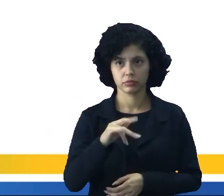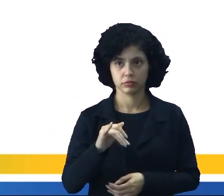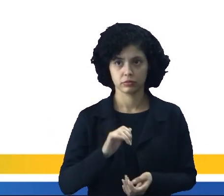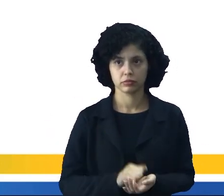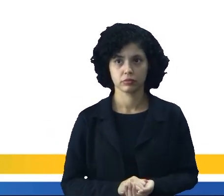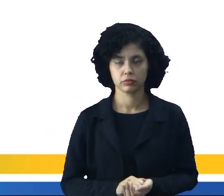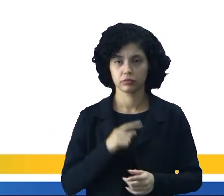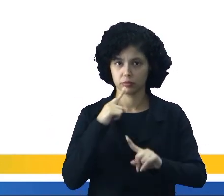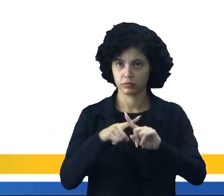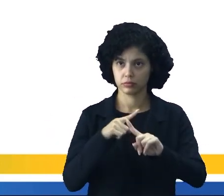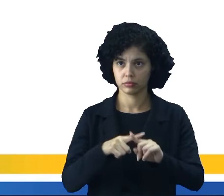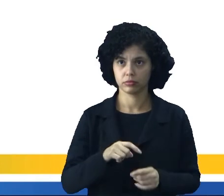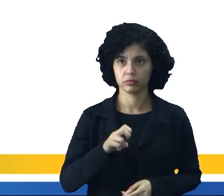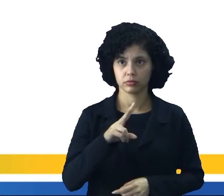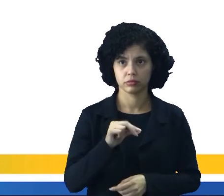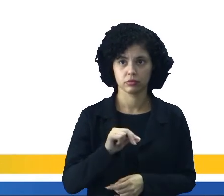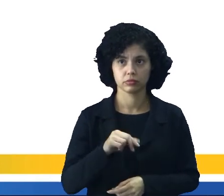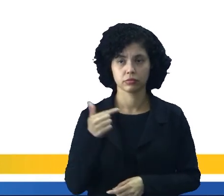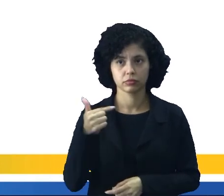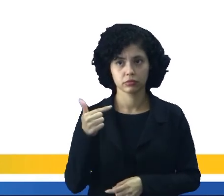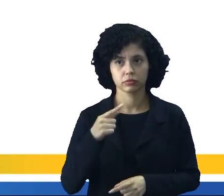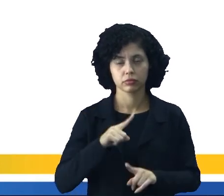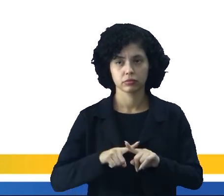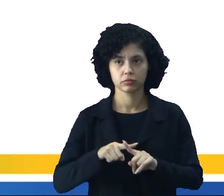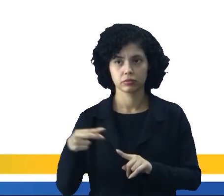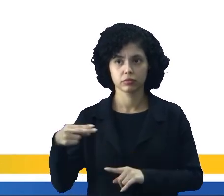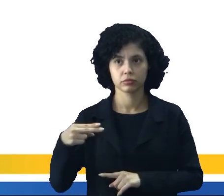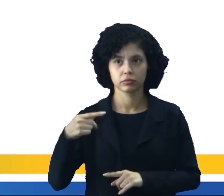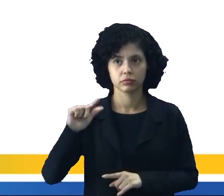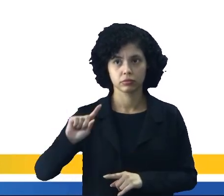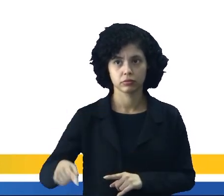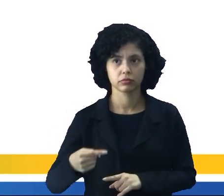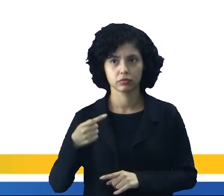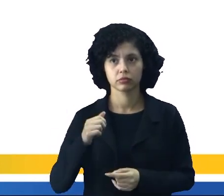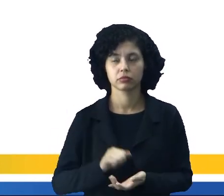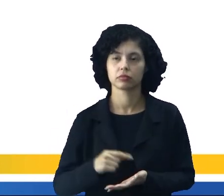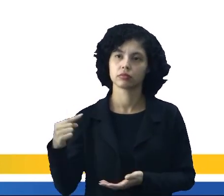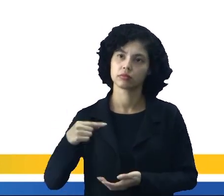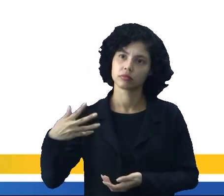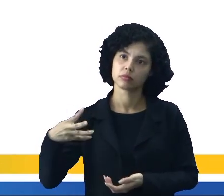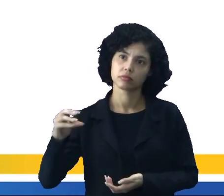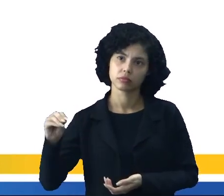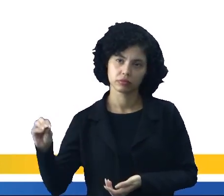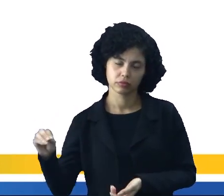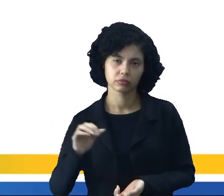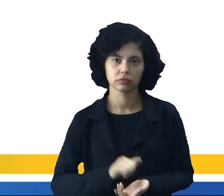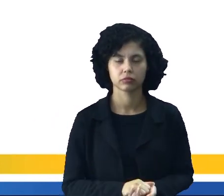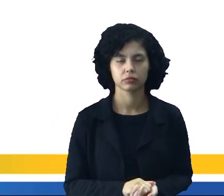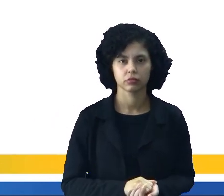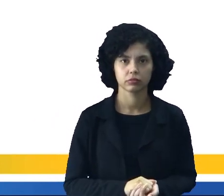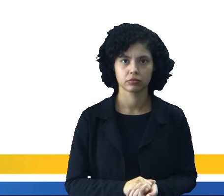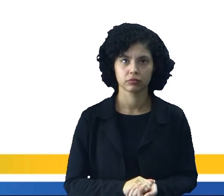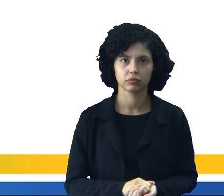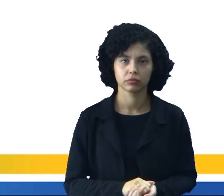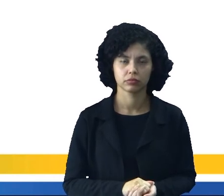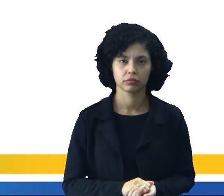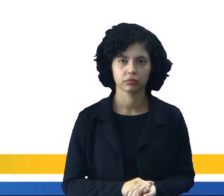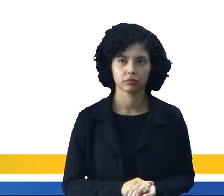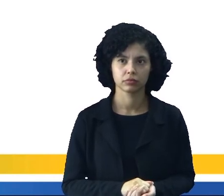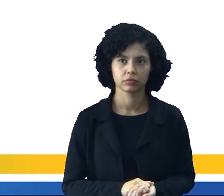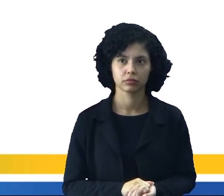a pi que Vai Multiplicar 50 ao quadrado é igual a 2.500 menos o 20 ao quadrado que é igual a